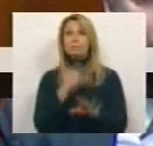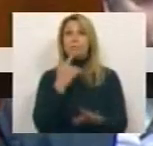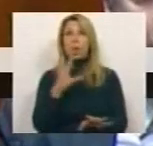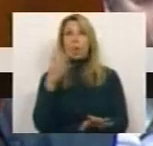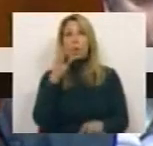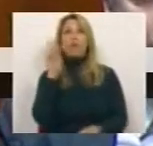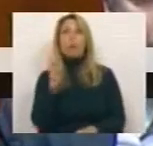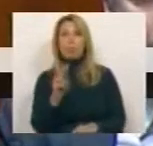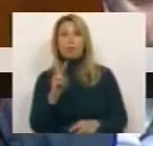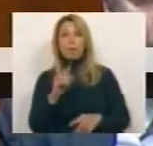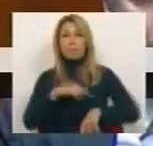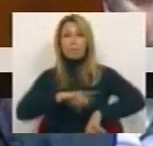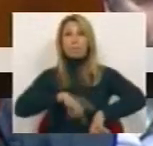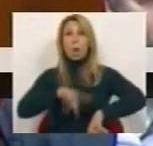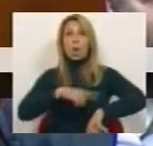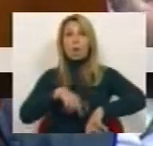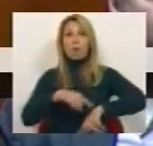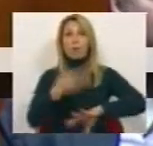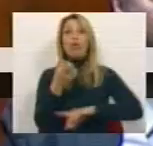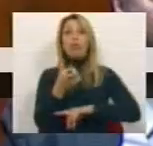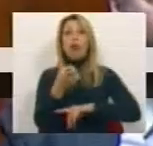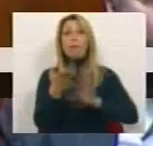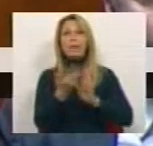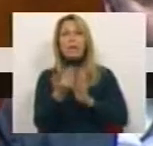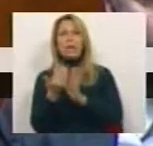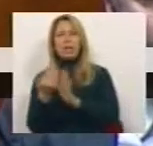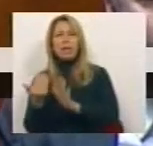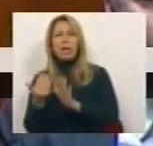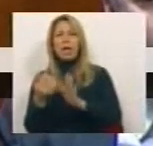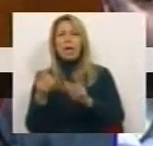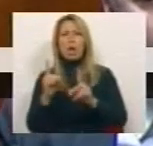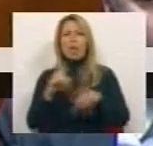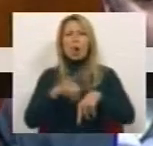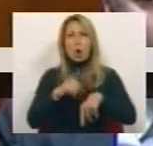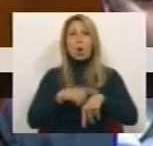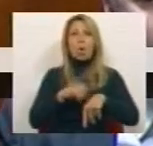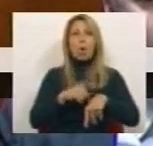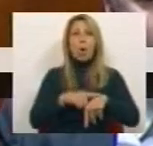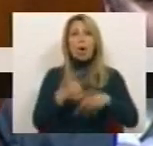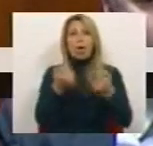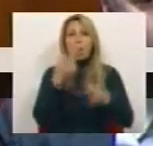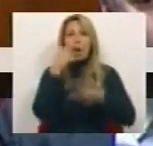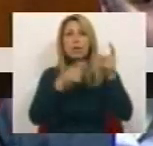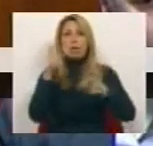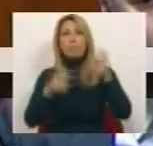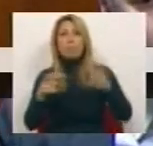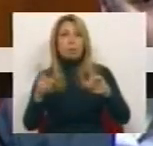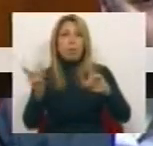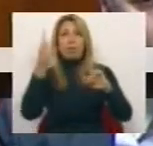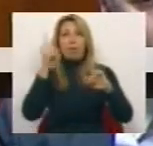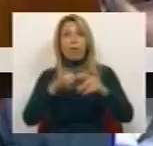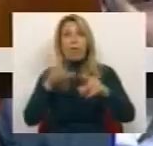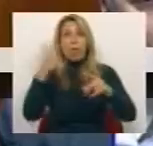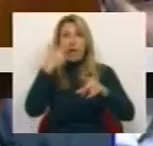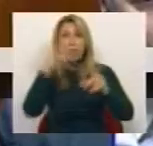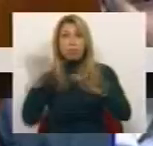em que estas 9 supressões aconteceram, se calhar não foi numa hora morta às 4 da tarde, foi numa hora de ponta e afetou um número